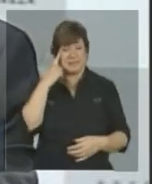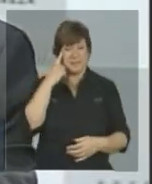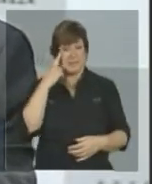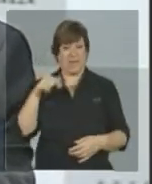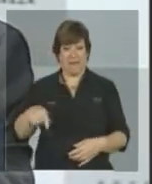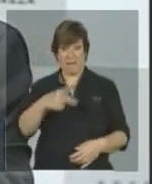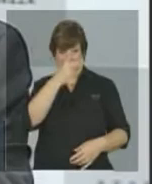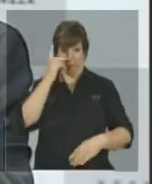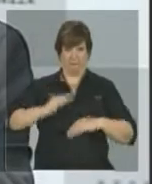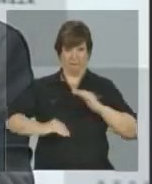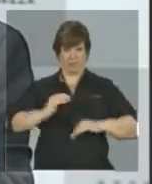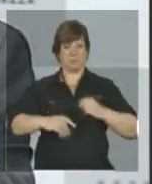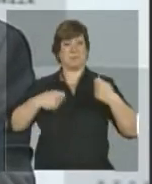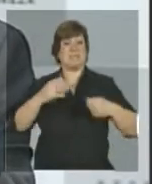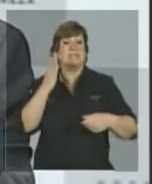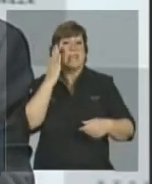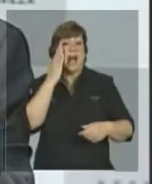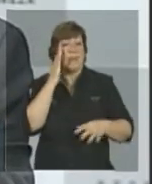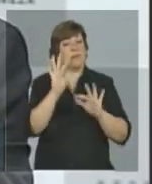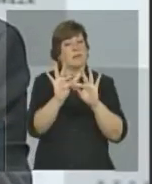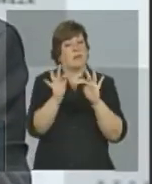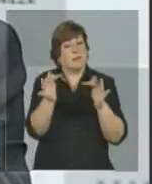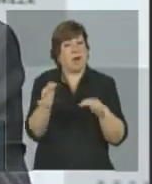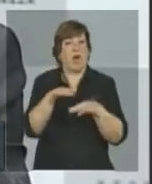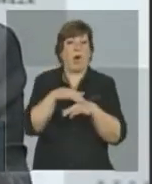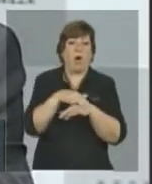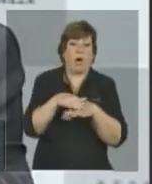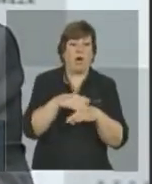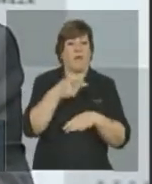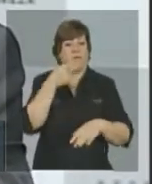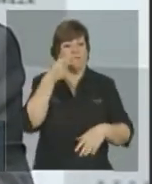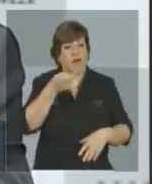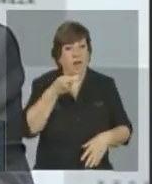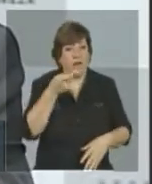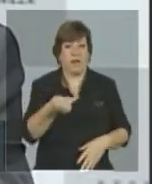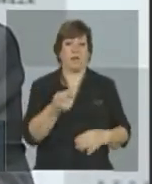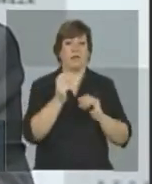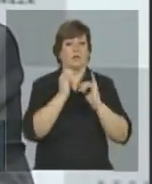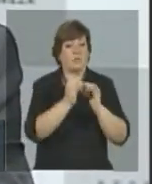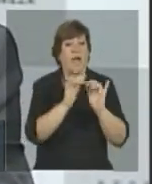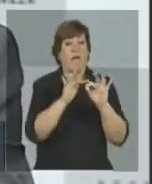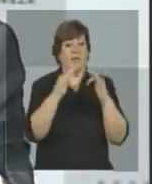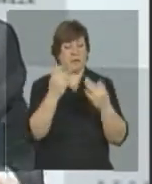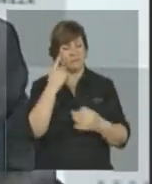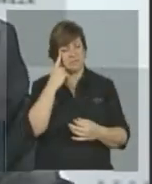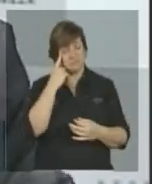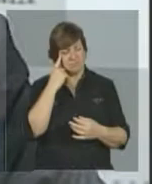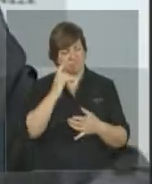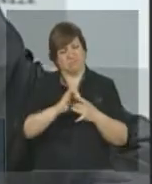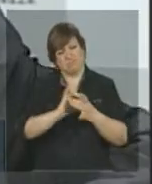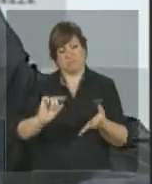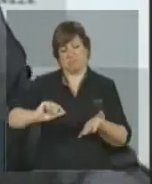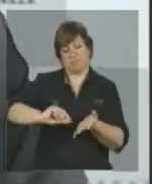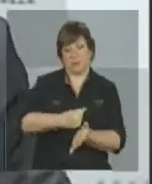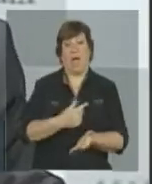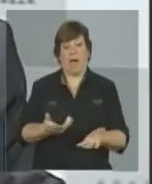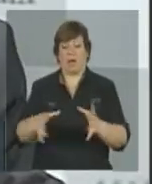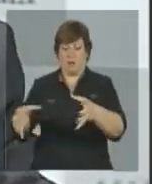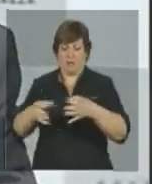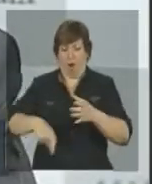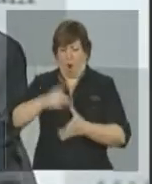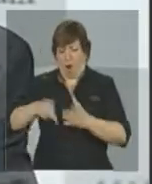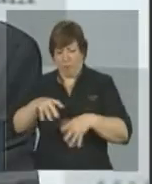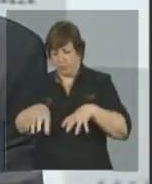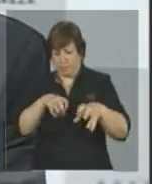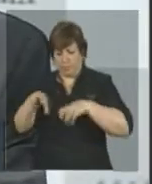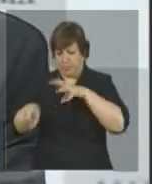formação desse tipo de profissional que não se encontra com facilidade na rede de saúde, até os profissionais de transplante em si. Então nós promovemos